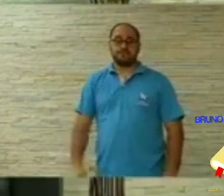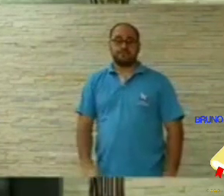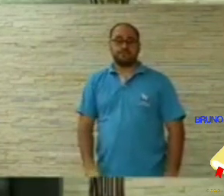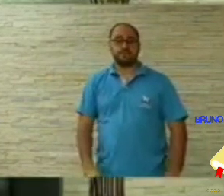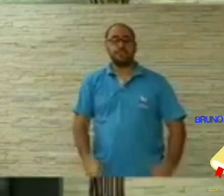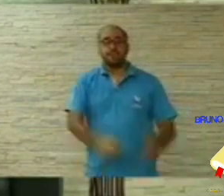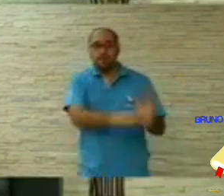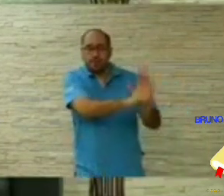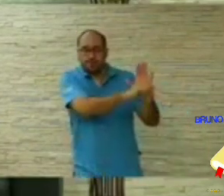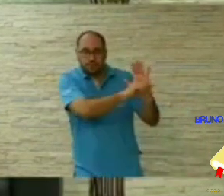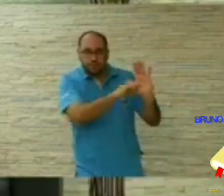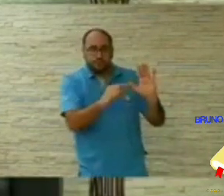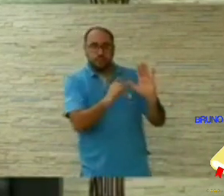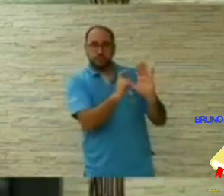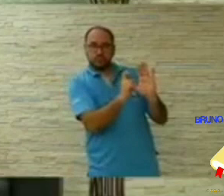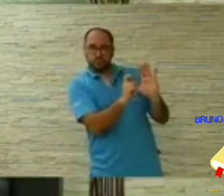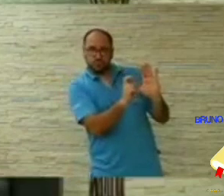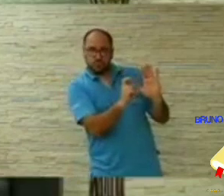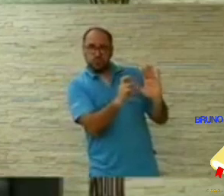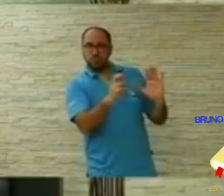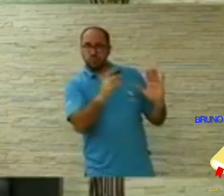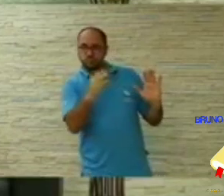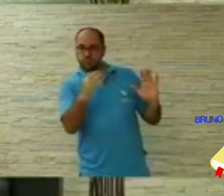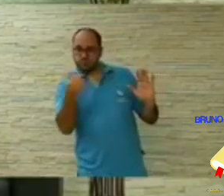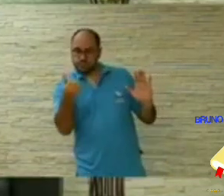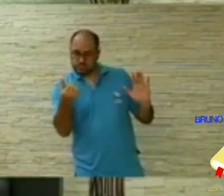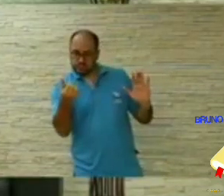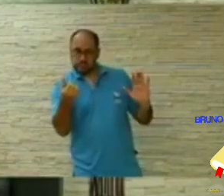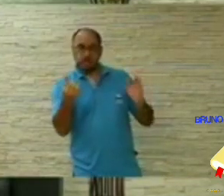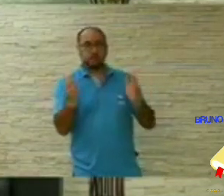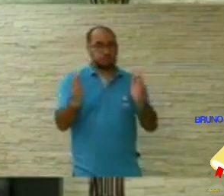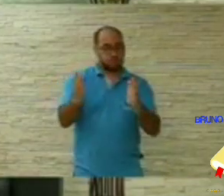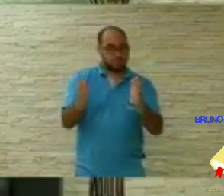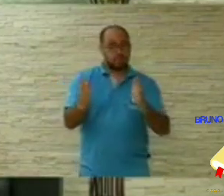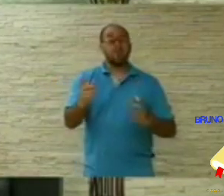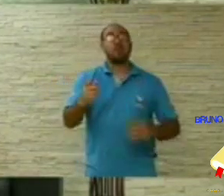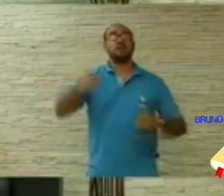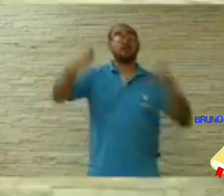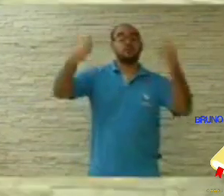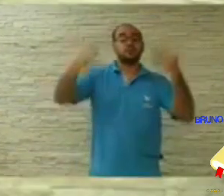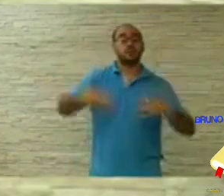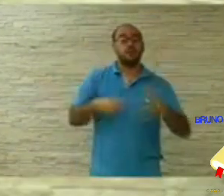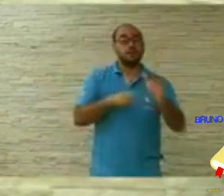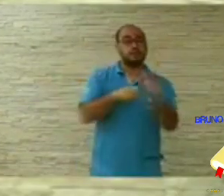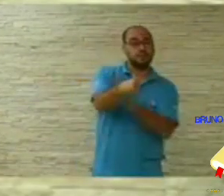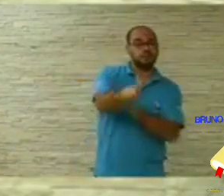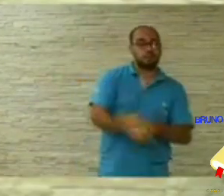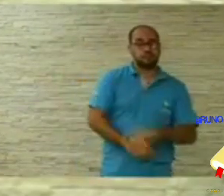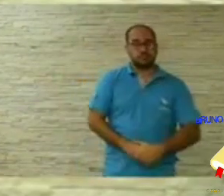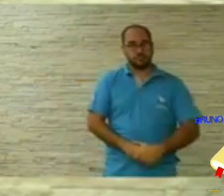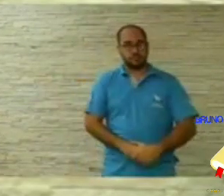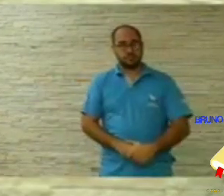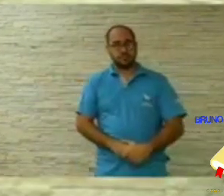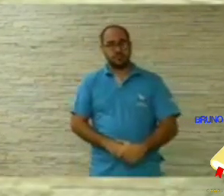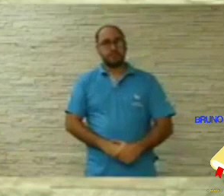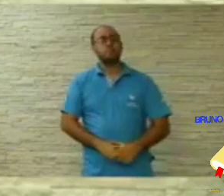verso 6. Agora ele faz uma pergunta e ele diz assim, ó: quem